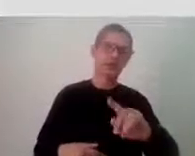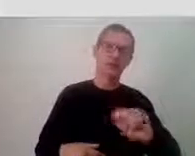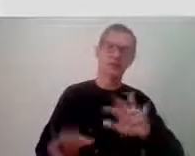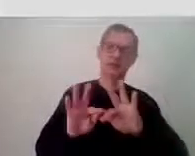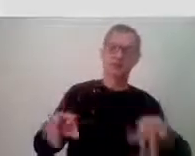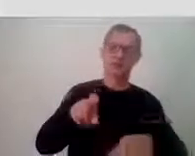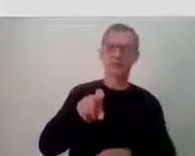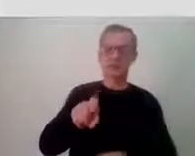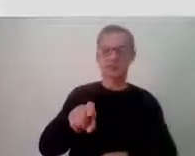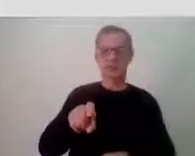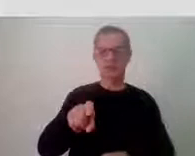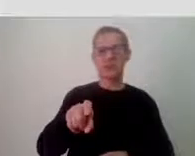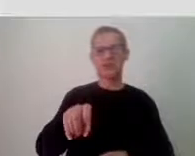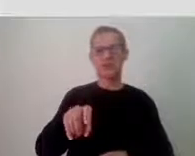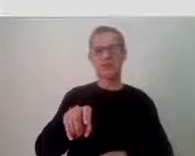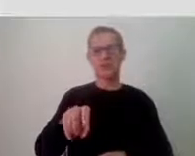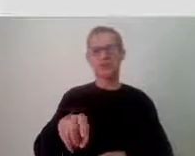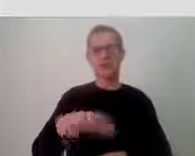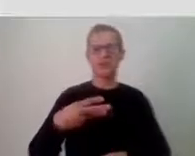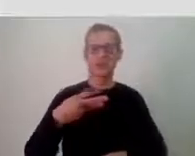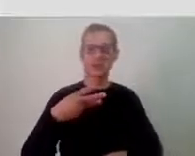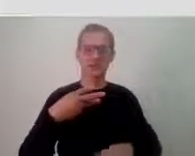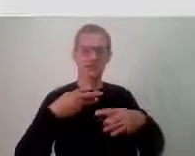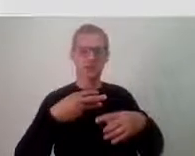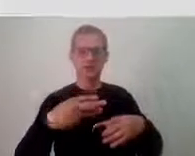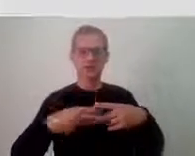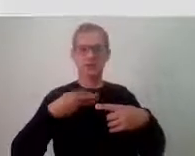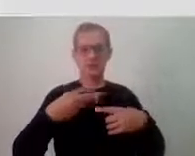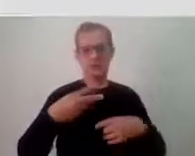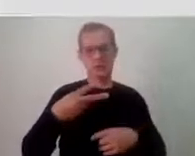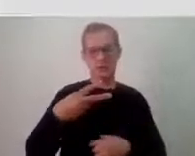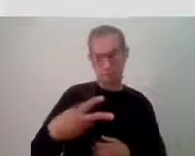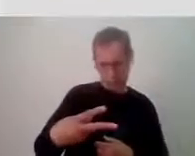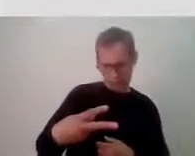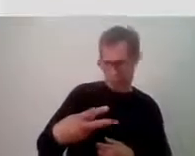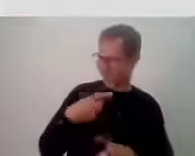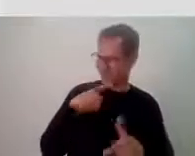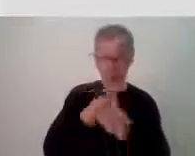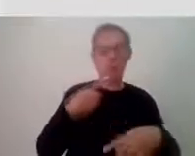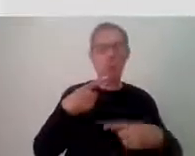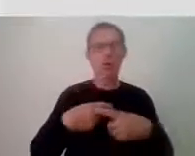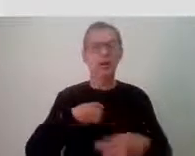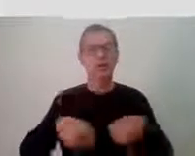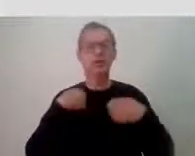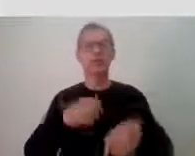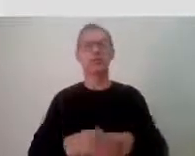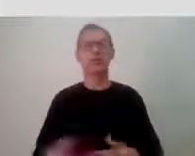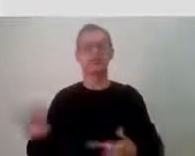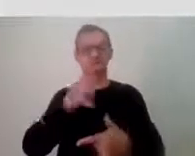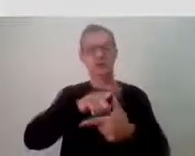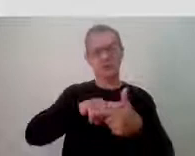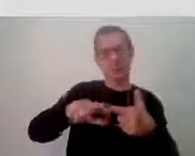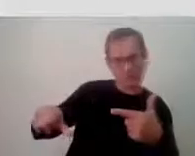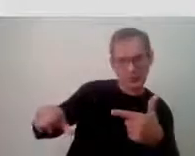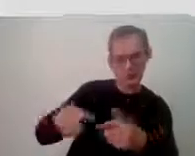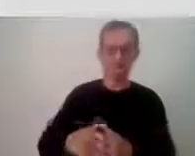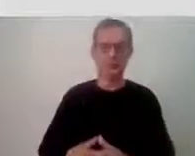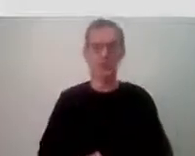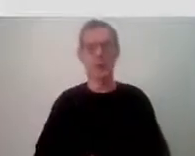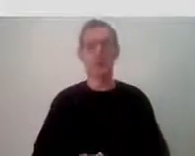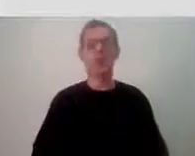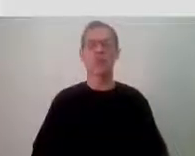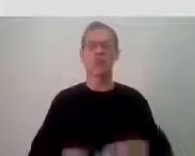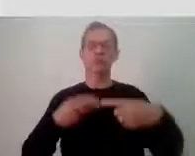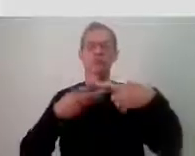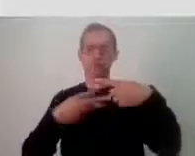ser 3x ao quadrado. Eu cheguei em x ao quadrado? Não. Por isso que eu preciso dividir por